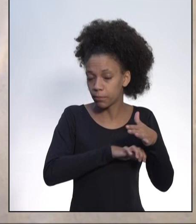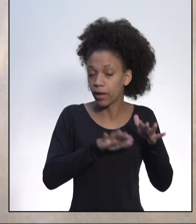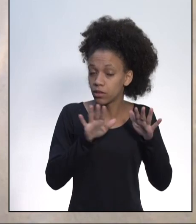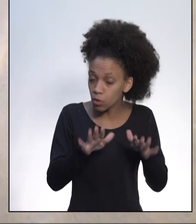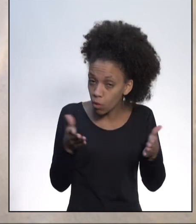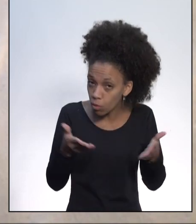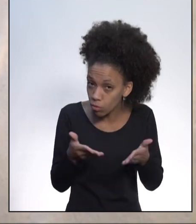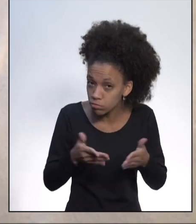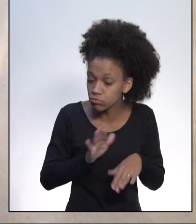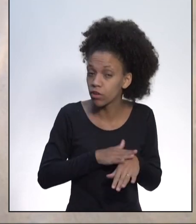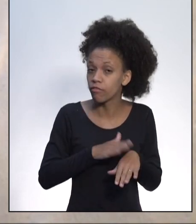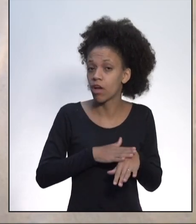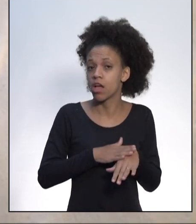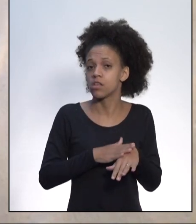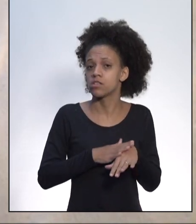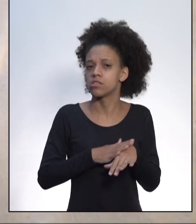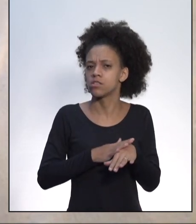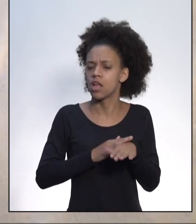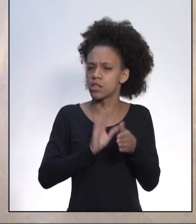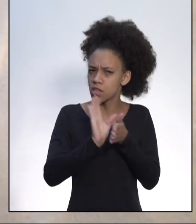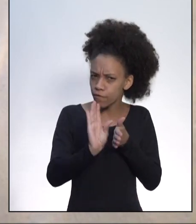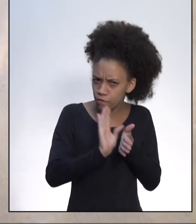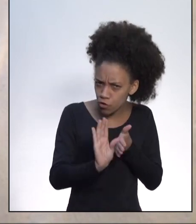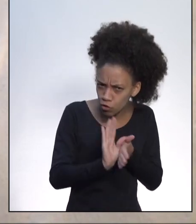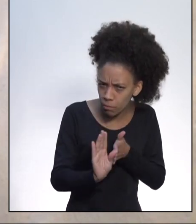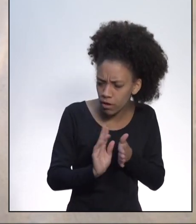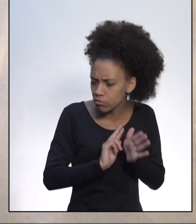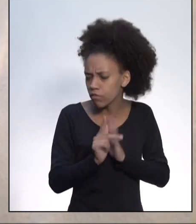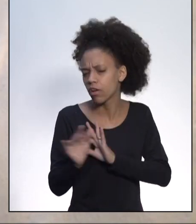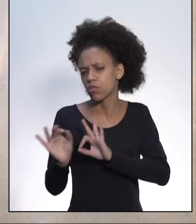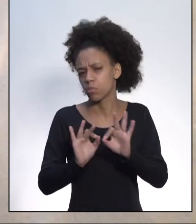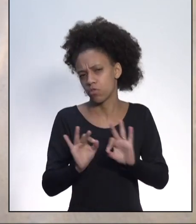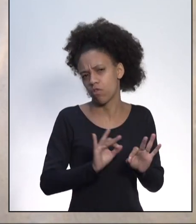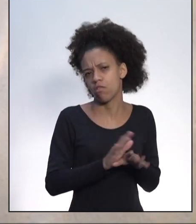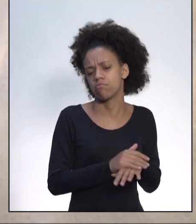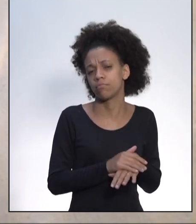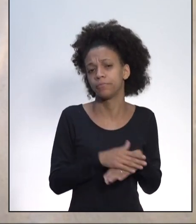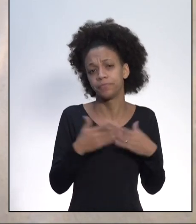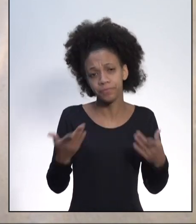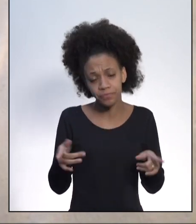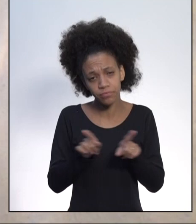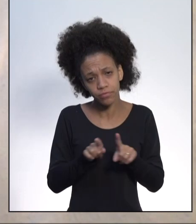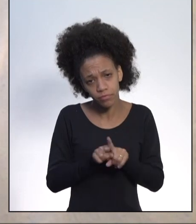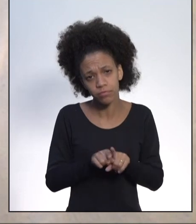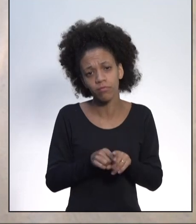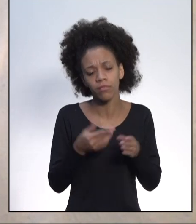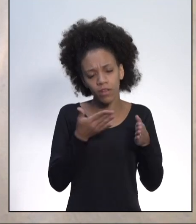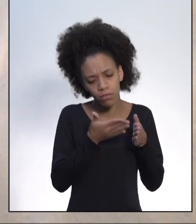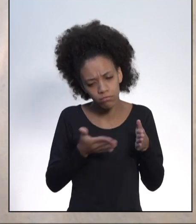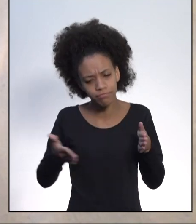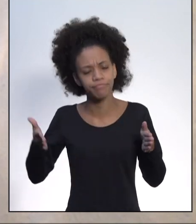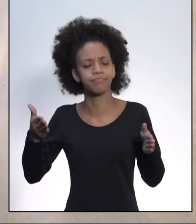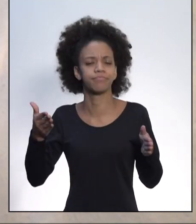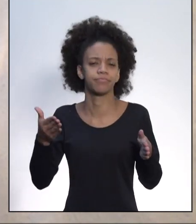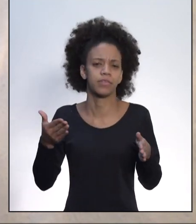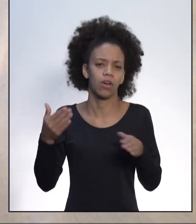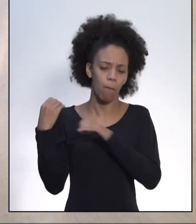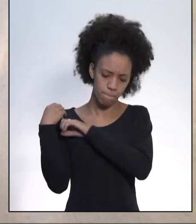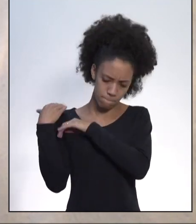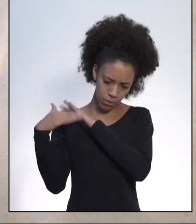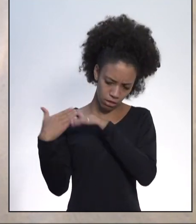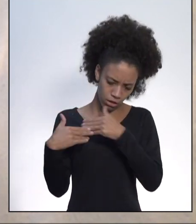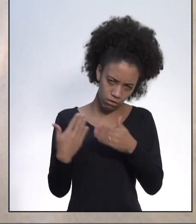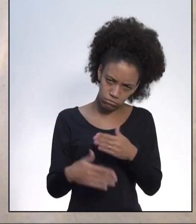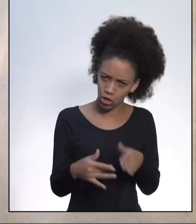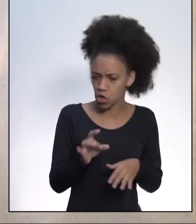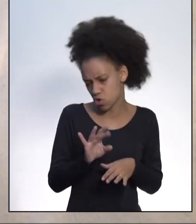gente faz investimento em vários projetos e ao longo da minha trajetória, né? Então, eu só